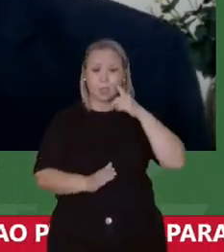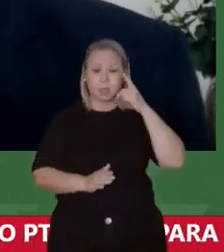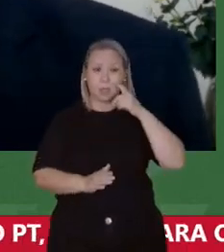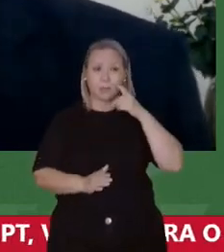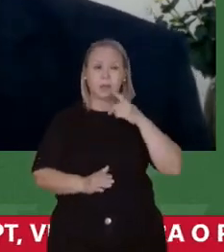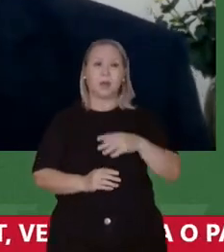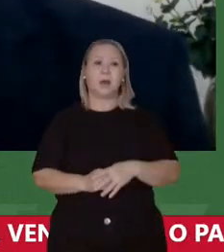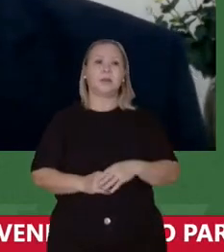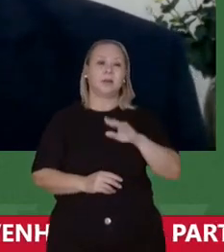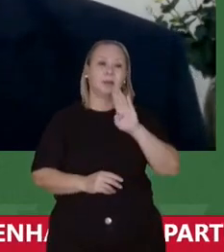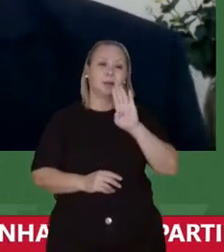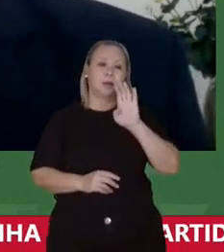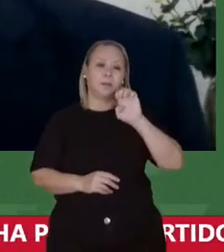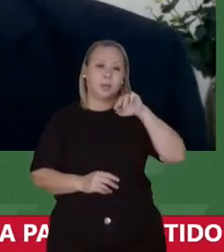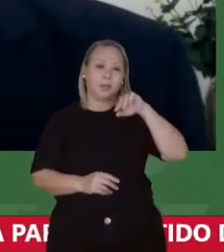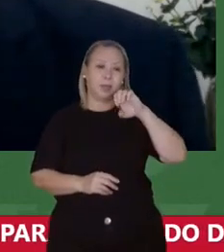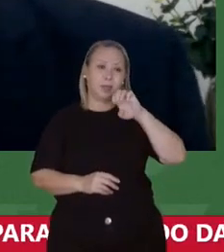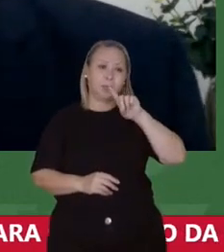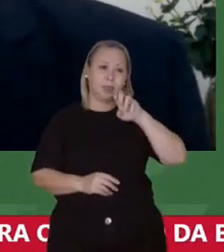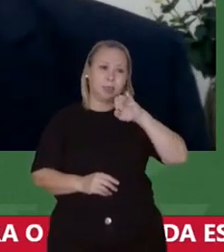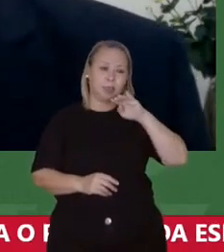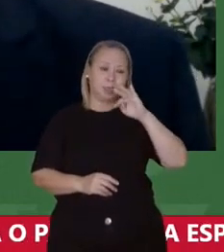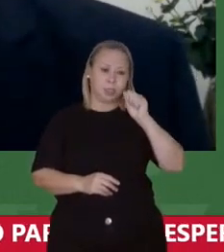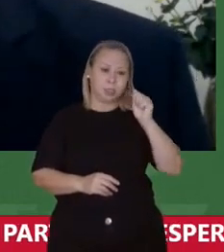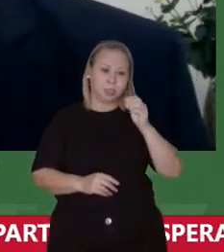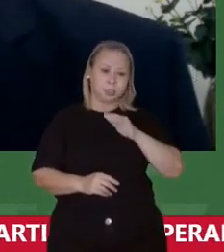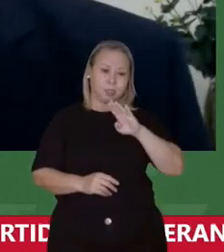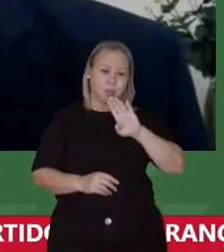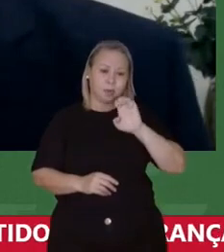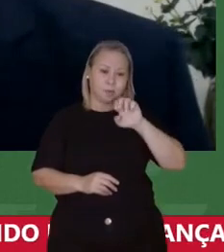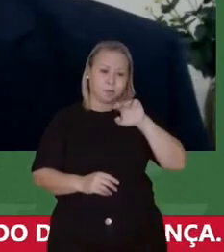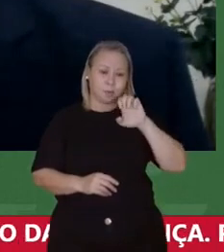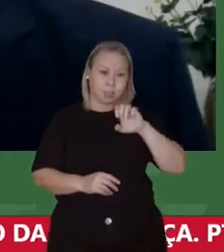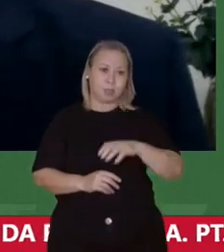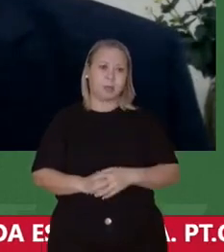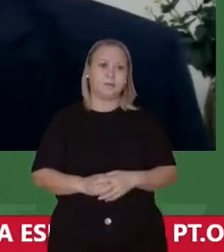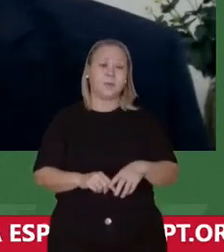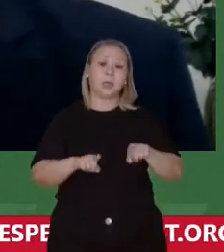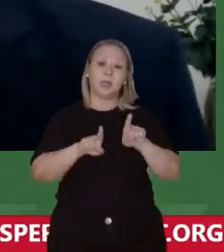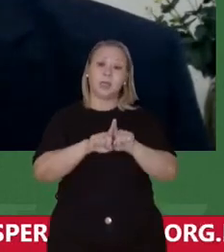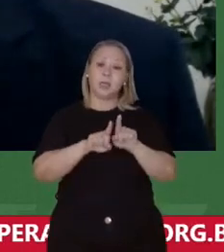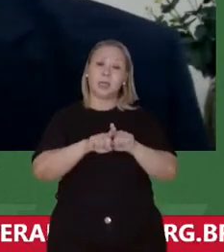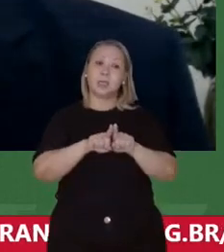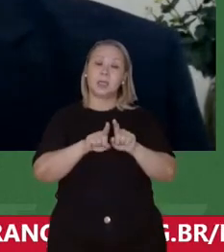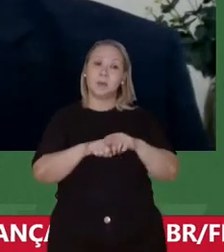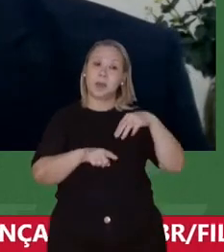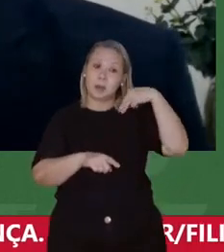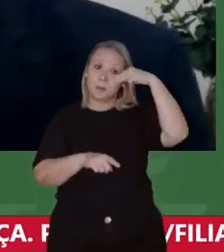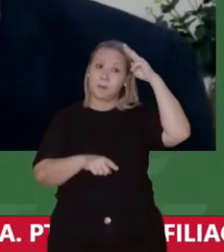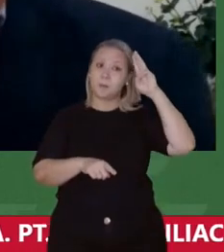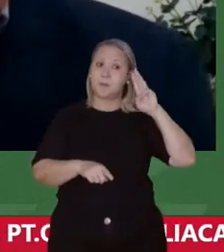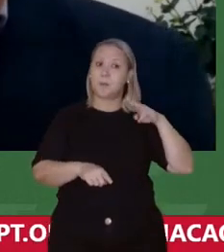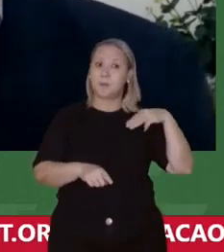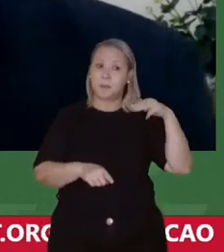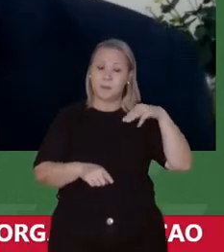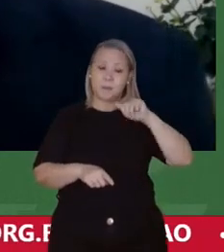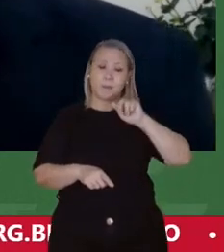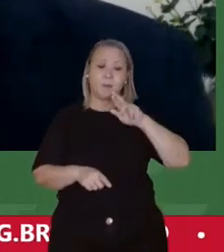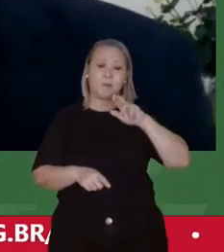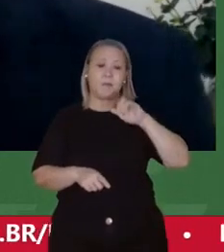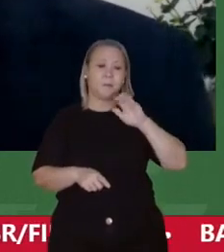nossa grande Bené decana, com a deputada Maria do Rosário, que propõe não ter um prazo para